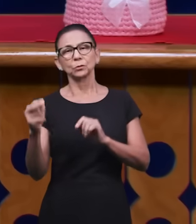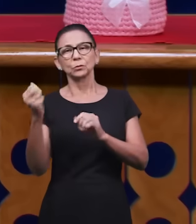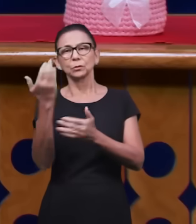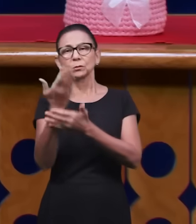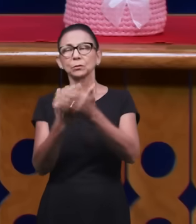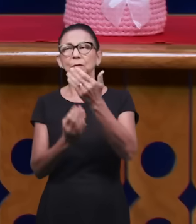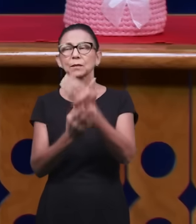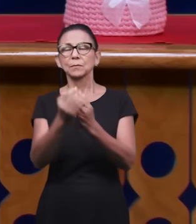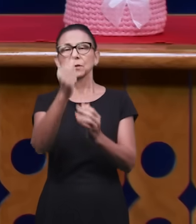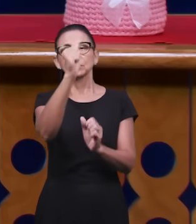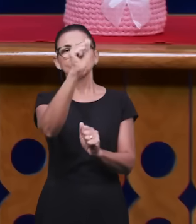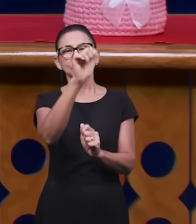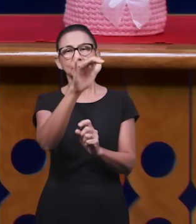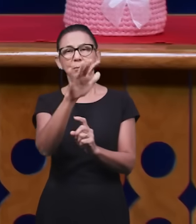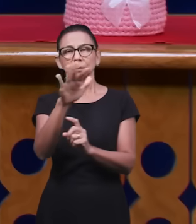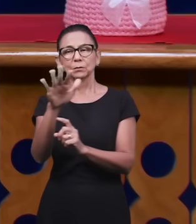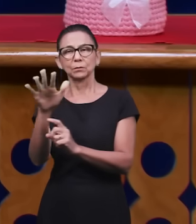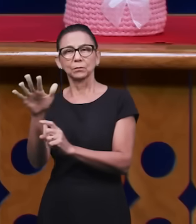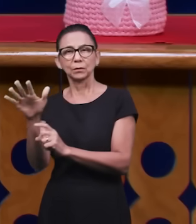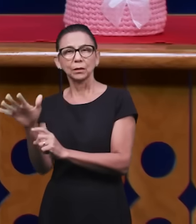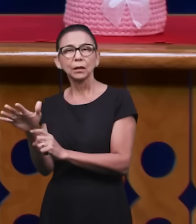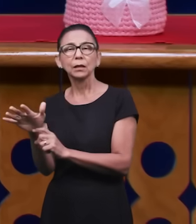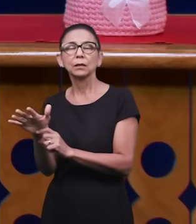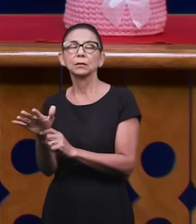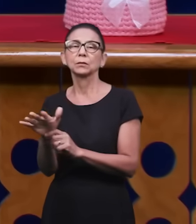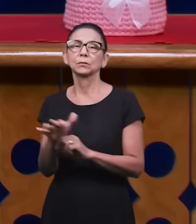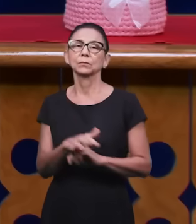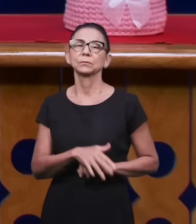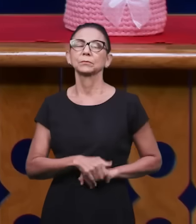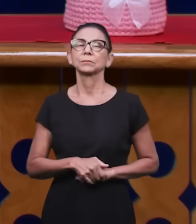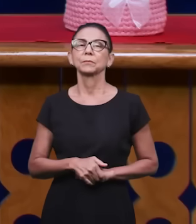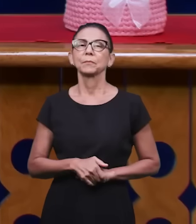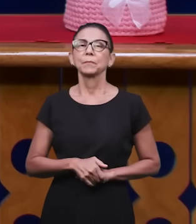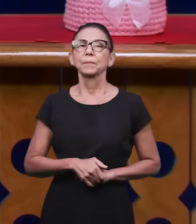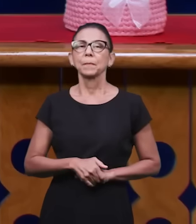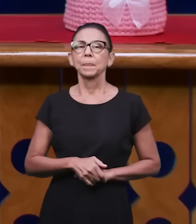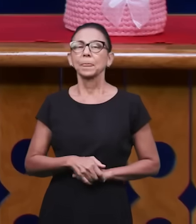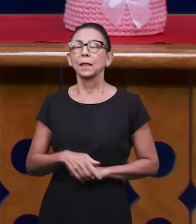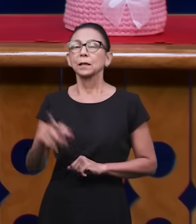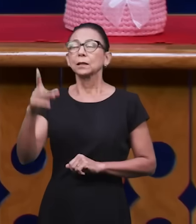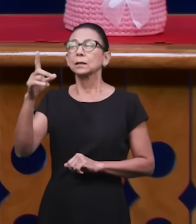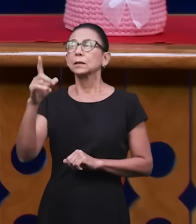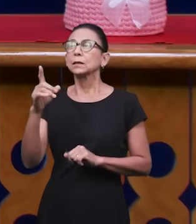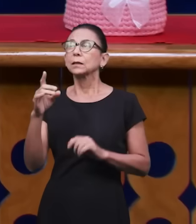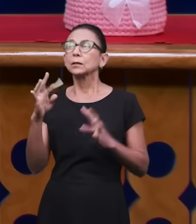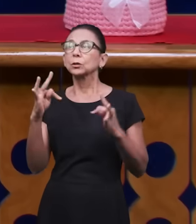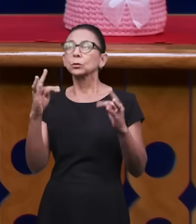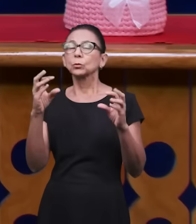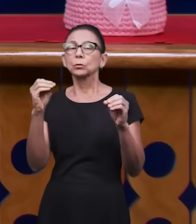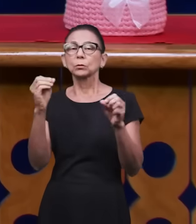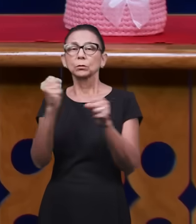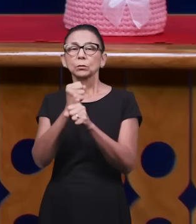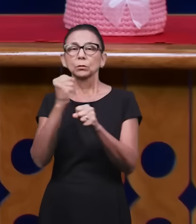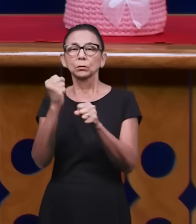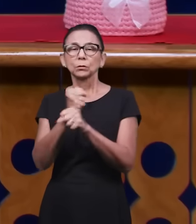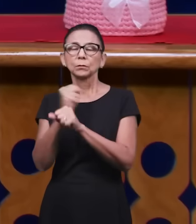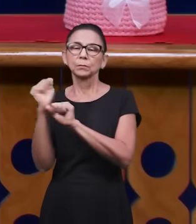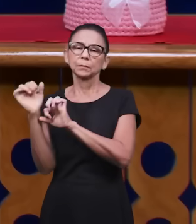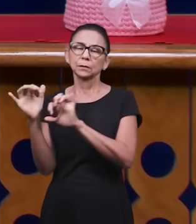faça brilhar teu rosto sobre toda a tua obra. Alcança as famílias nesta